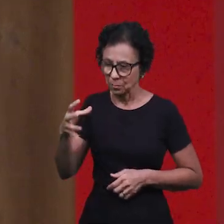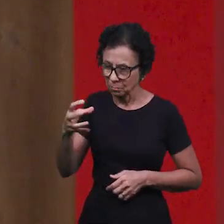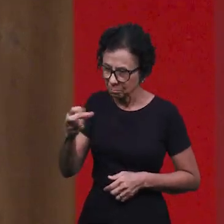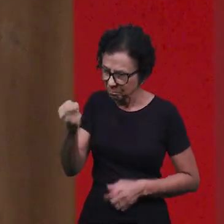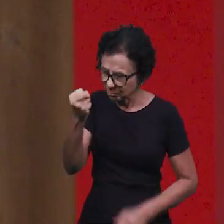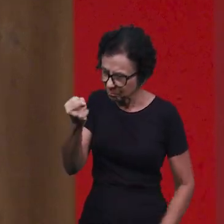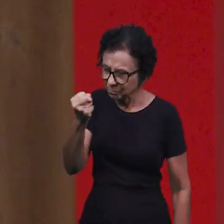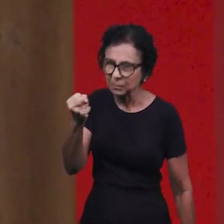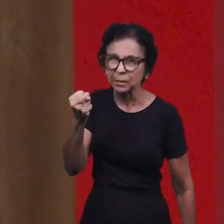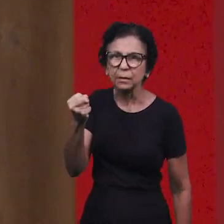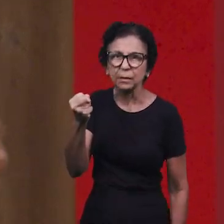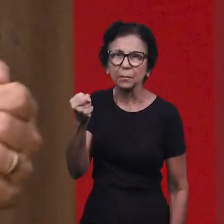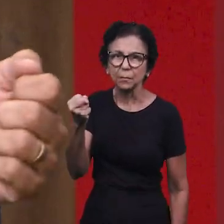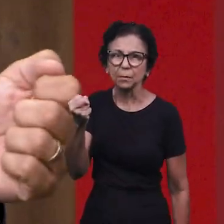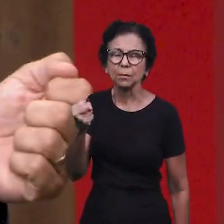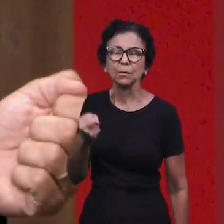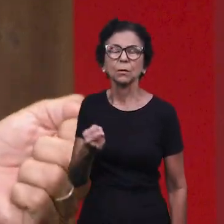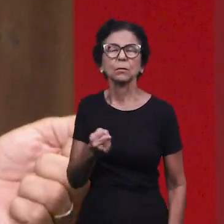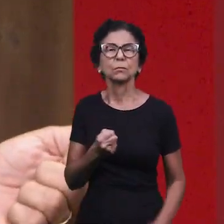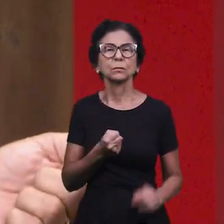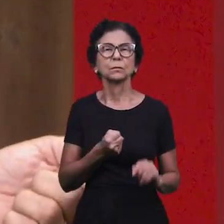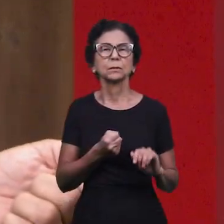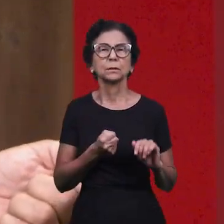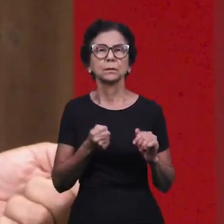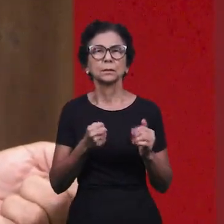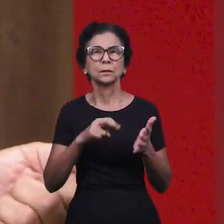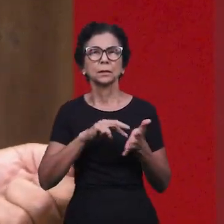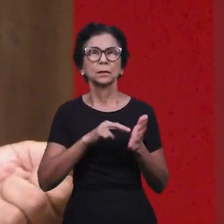ficam muito impressionados é o governo do Espírito